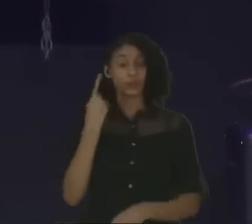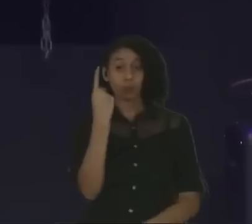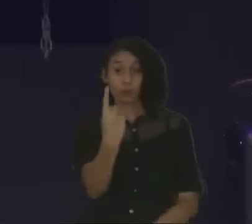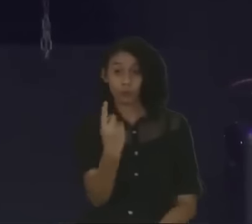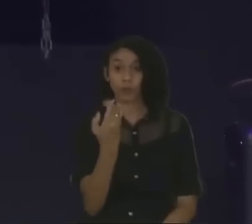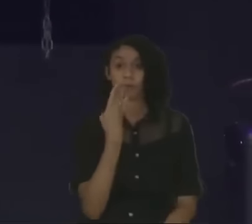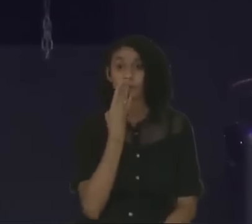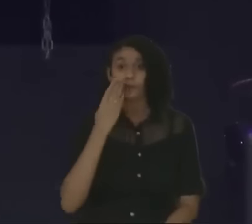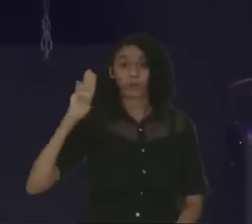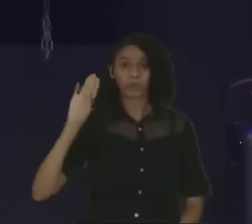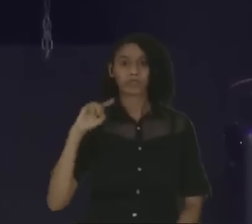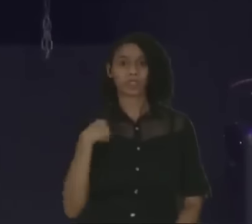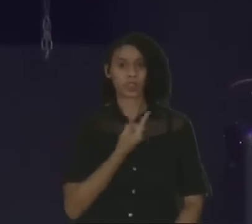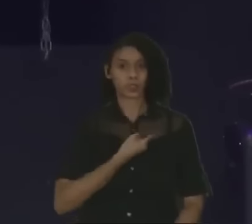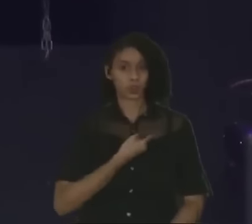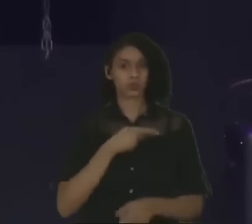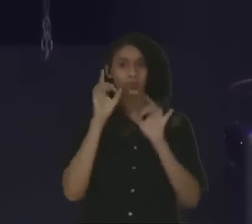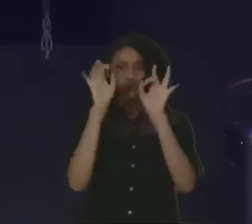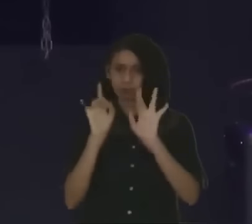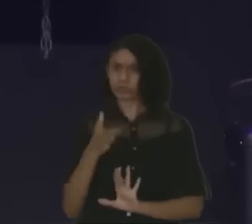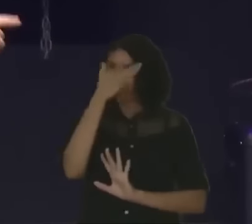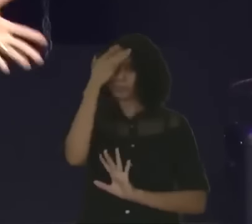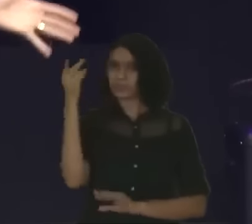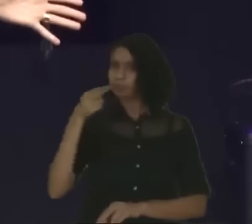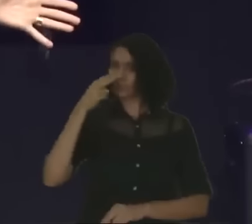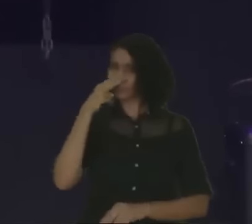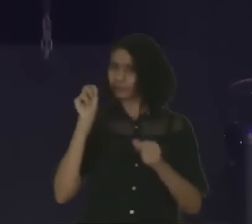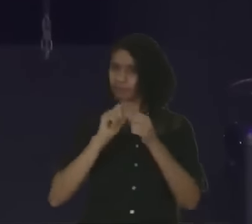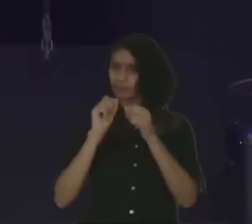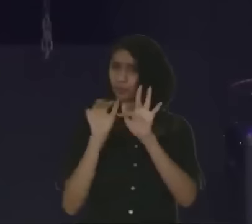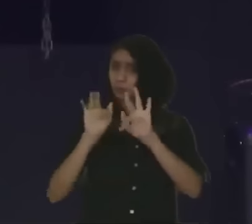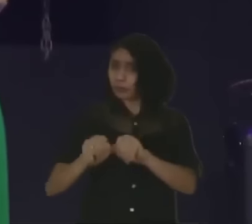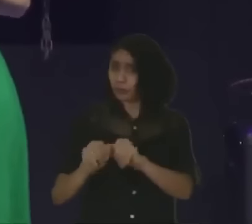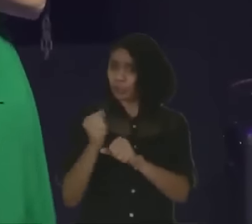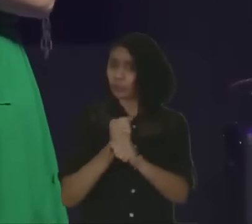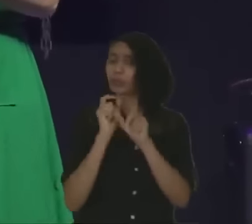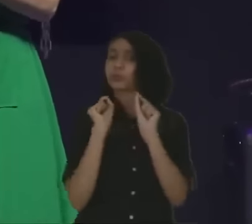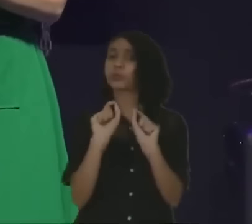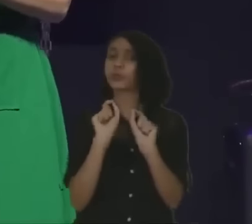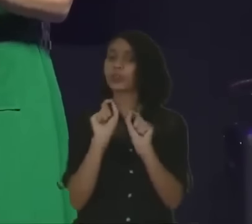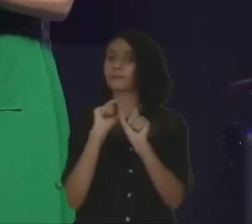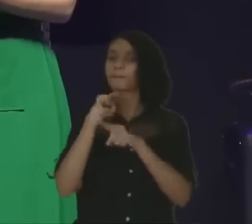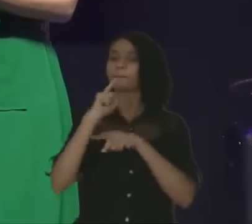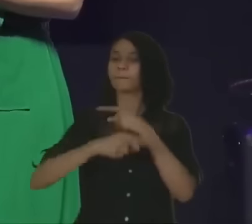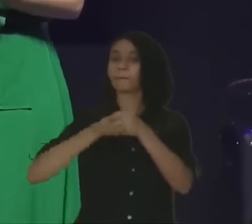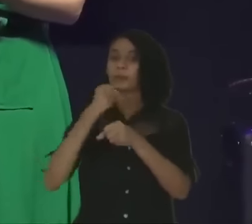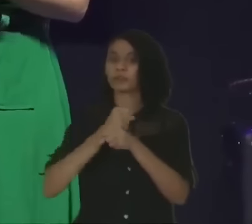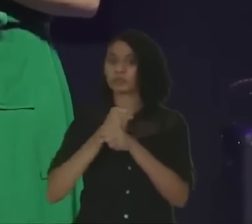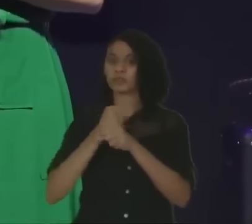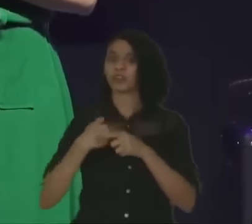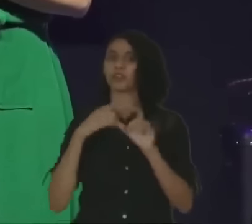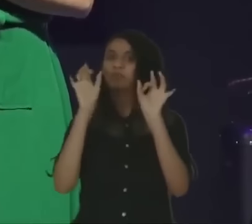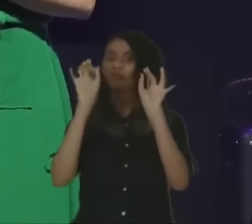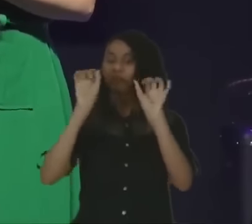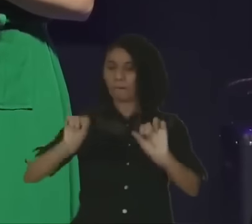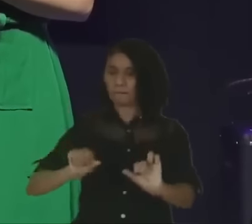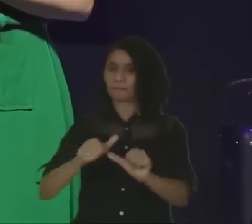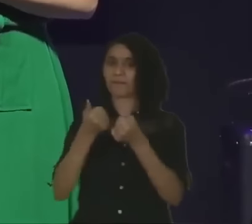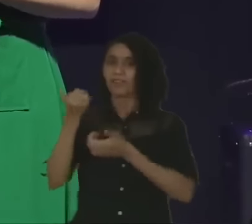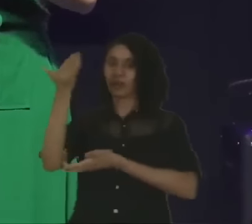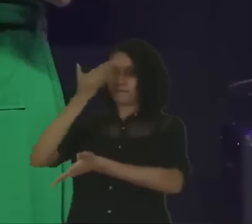promessa que nós especialmente cristãos fazemos no fim do ano é não no ano que vem eu vou melhorar no meu relacionamento